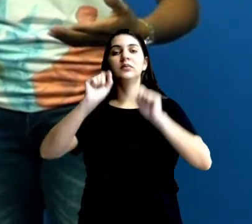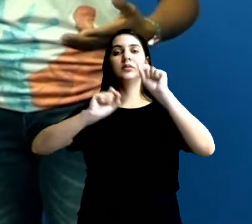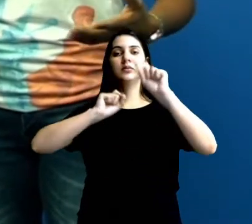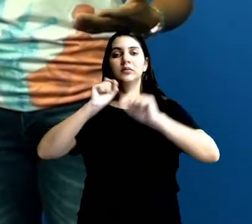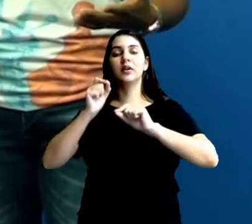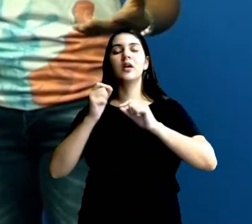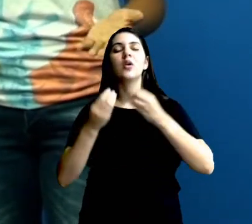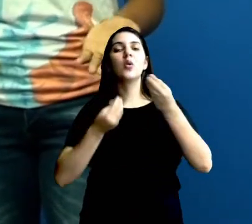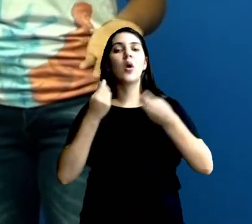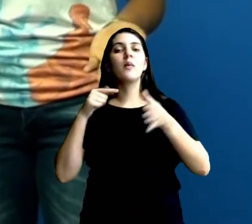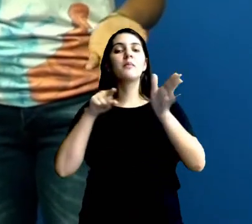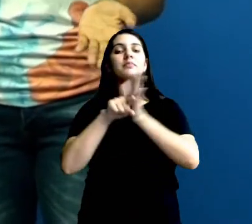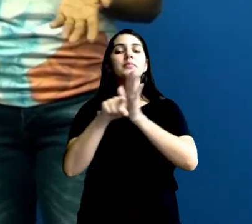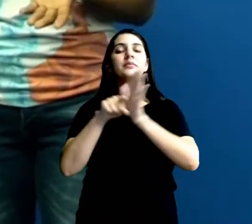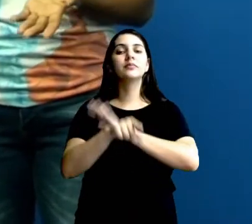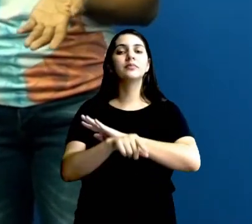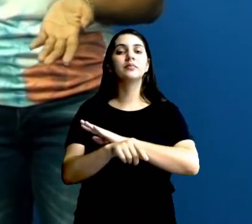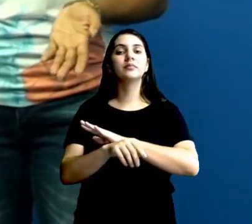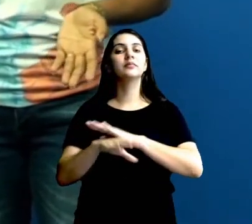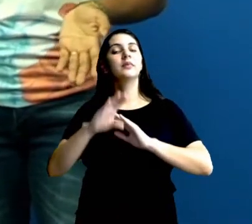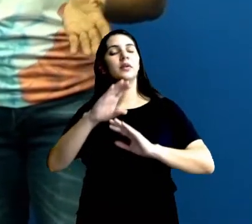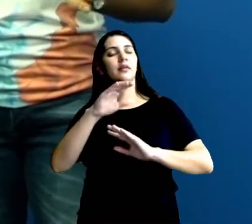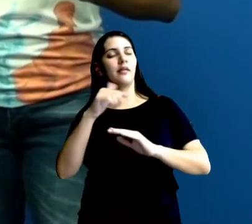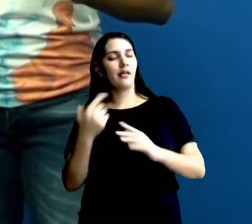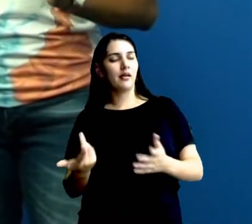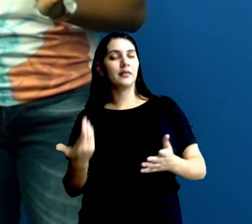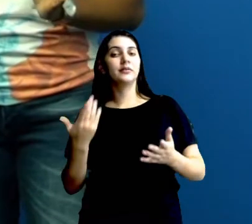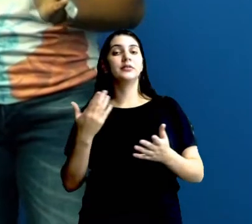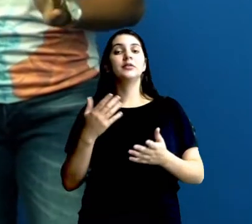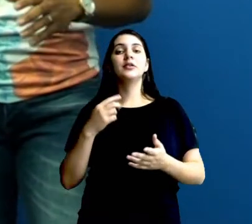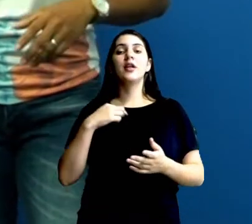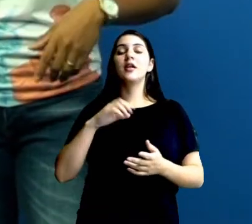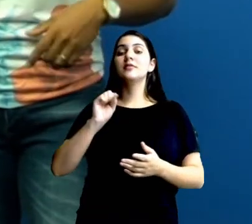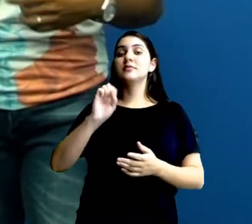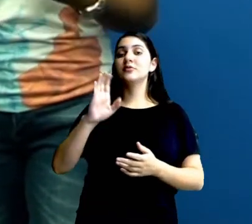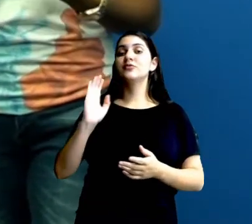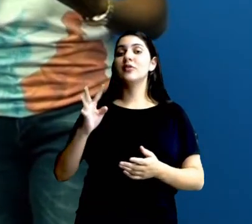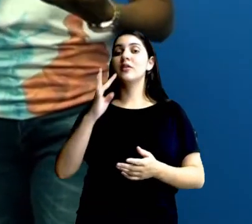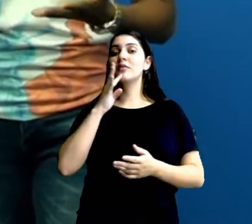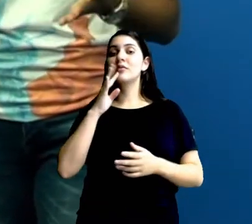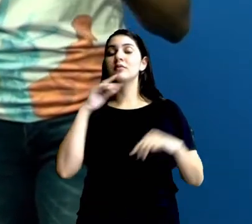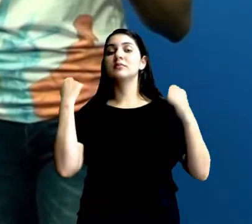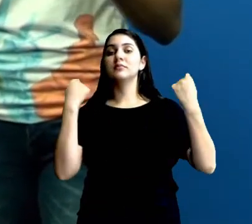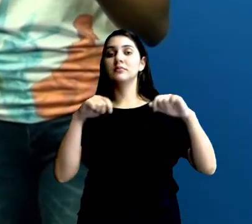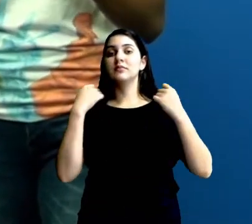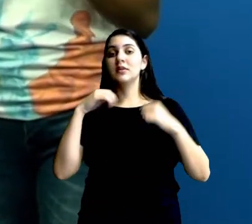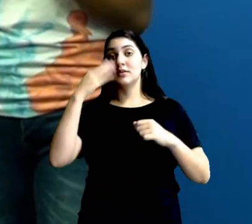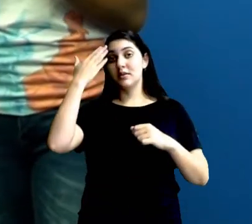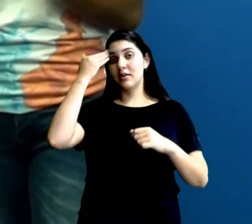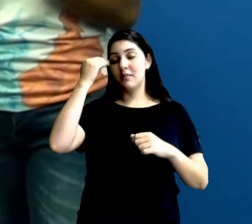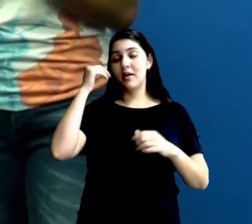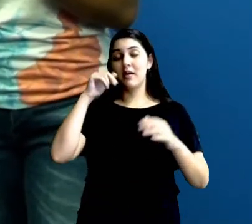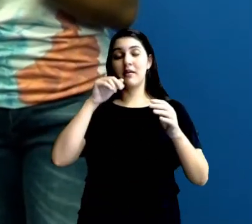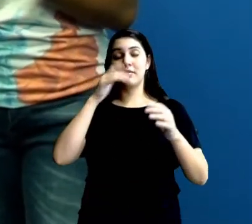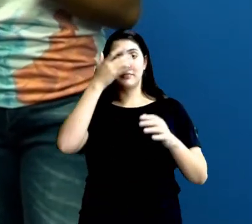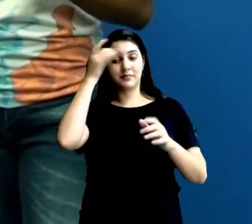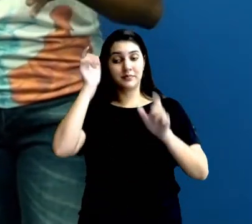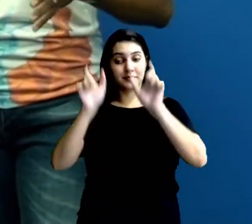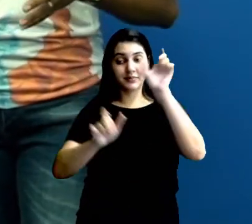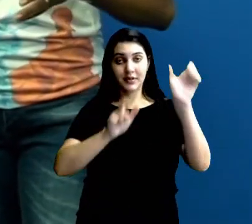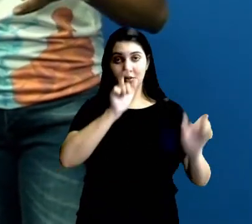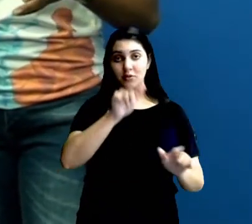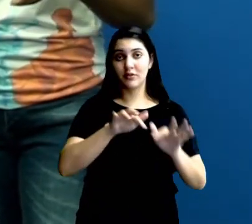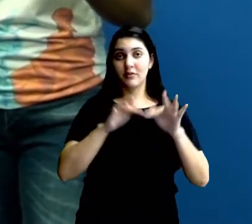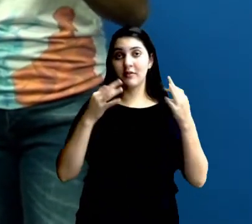é que a gente faz perguntas. Claro, se eu te conheço e se eu preciso saber as pessoas da família,